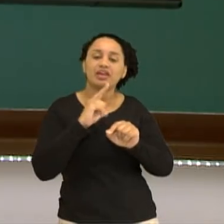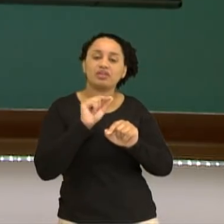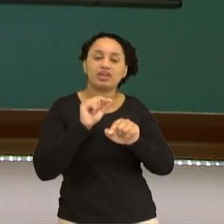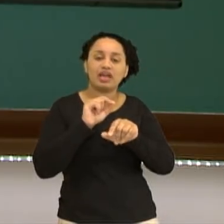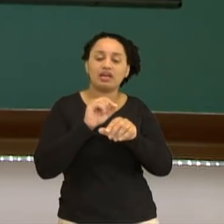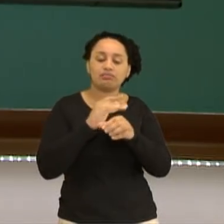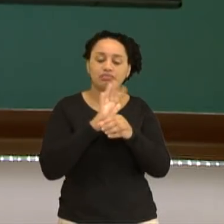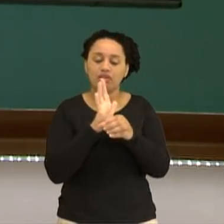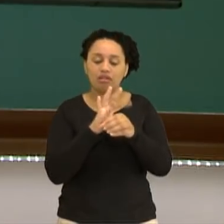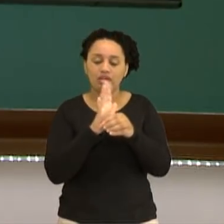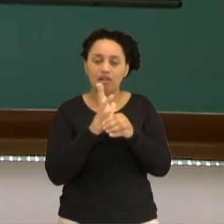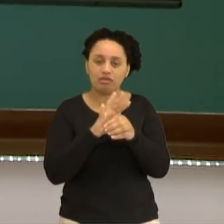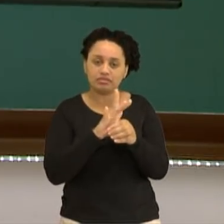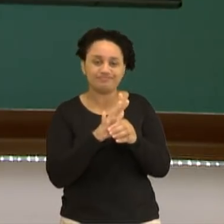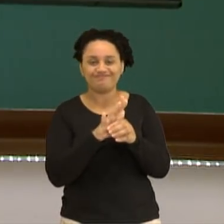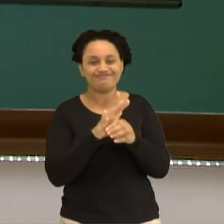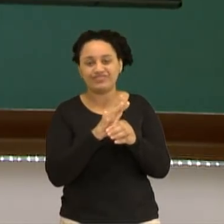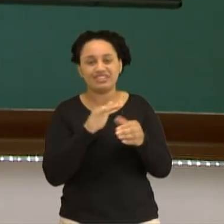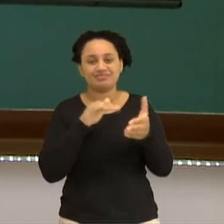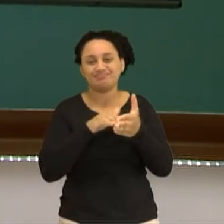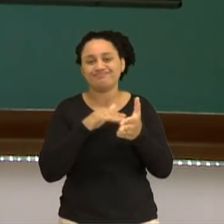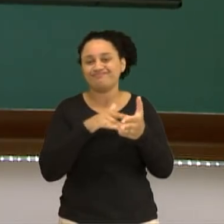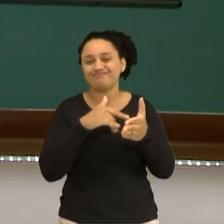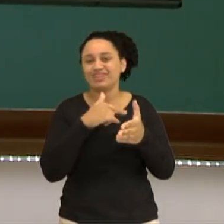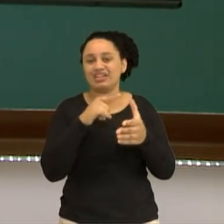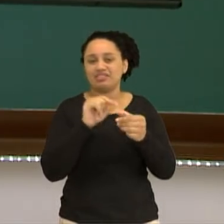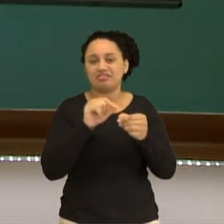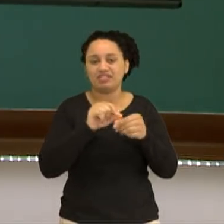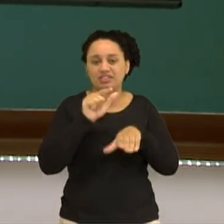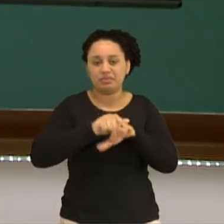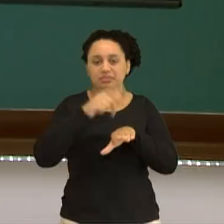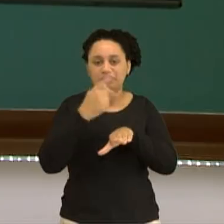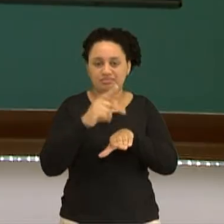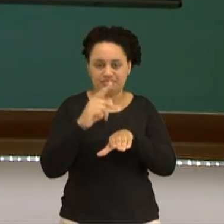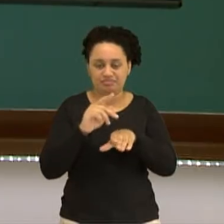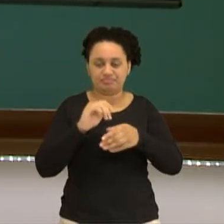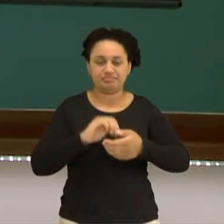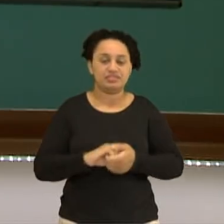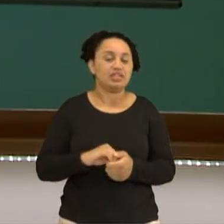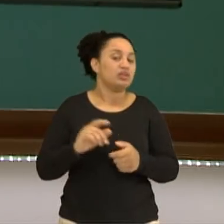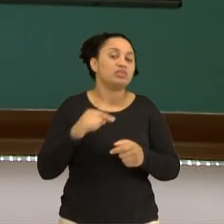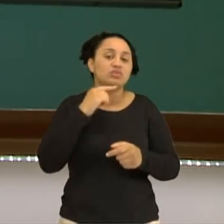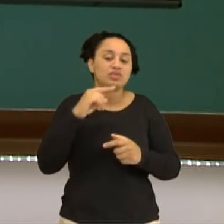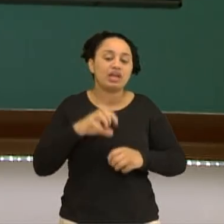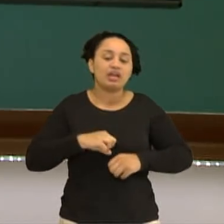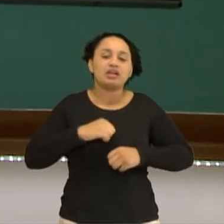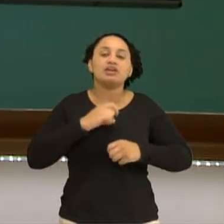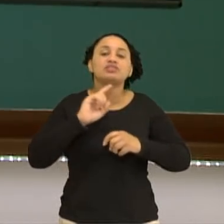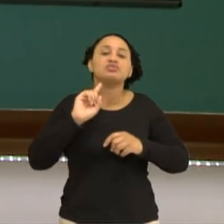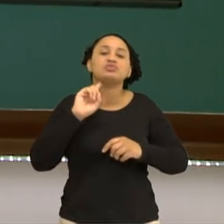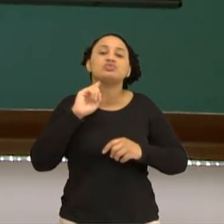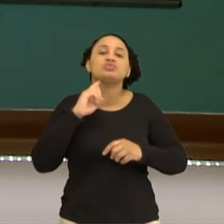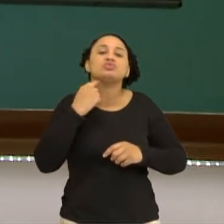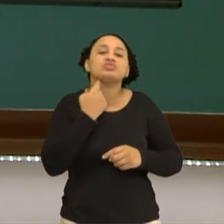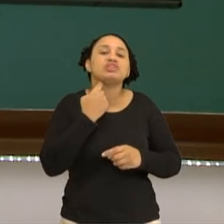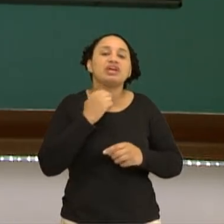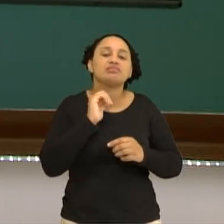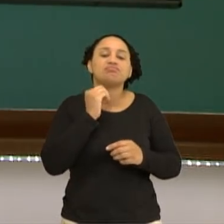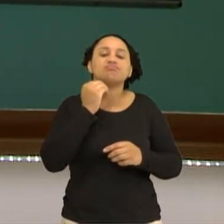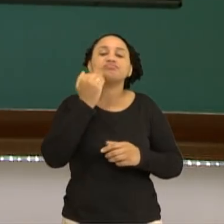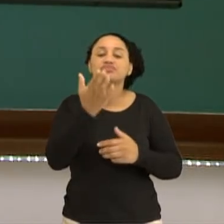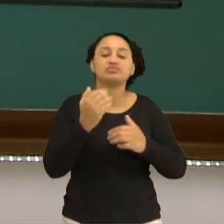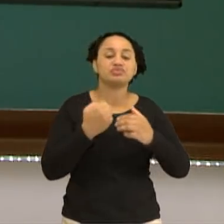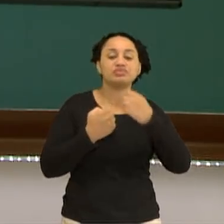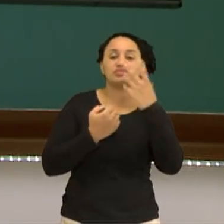dos cílios e um comprometimento do sistema mucociliar. A gente não vai conseguir eliminar essa sujeira. E essa sujeira presa